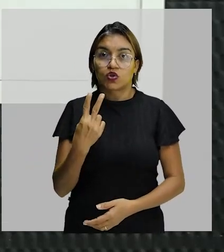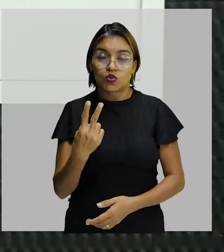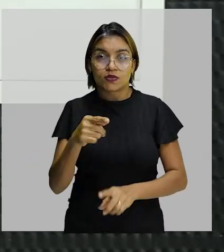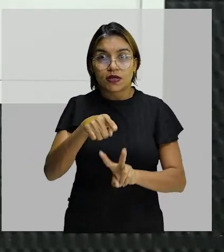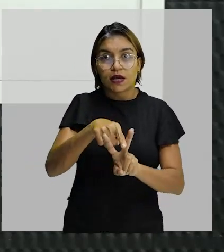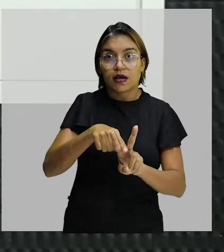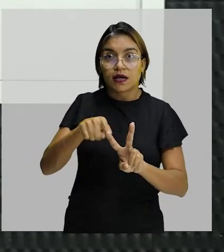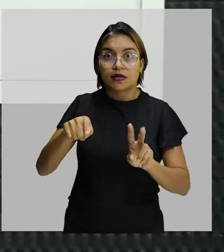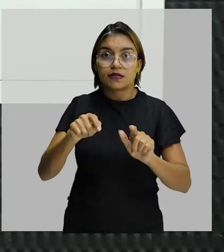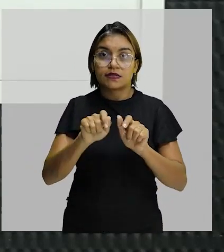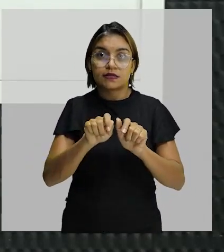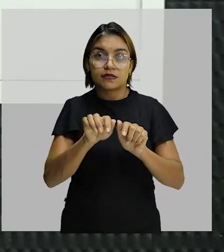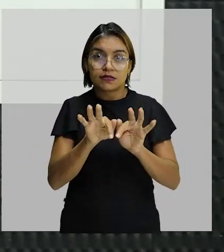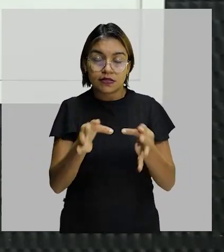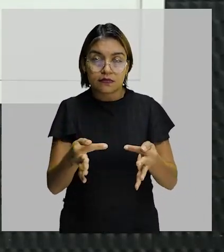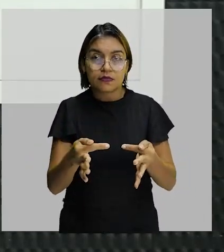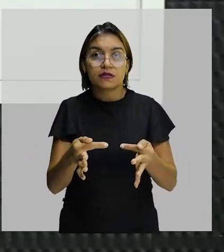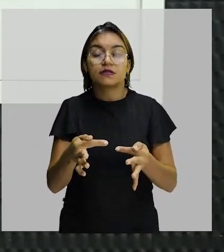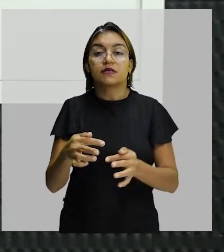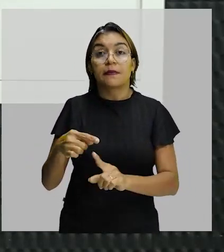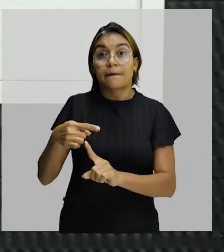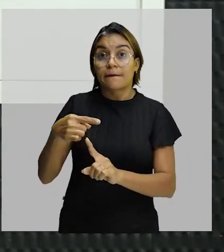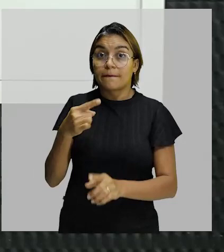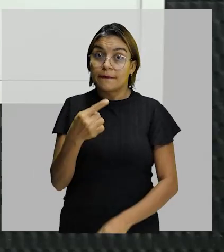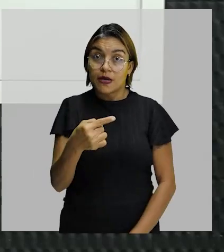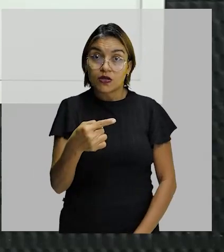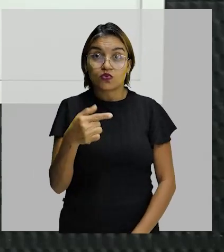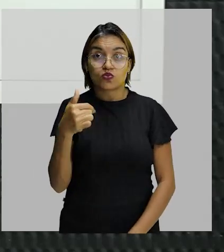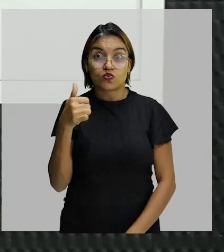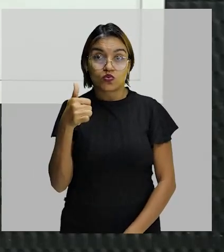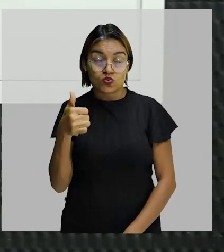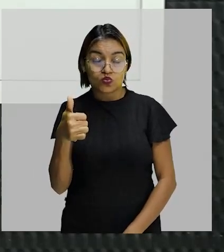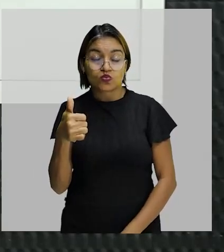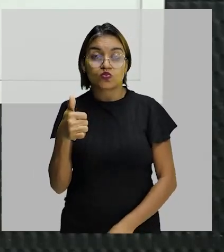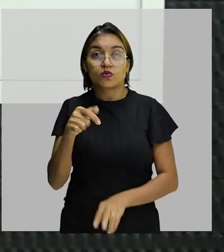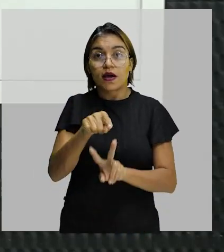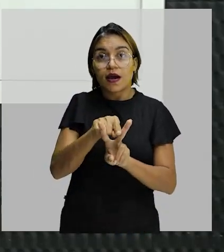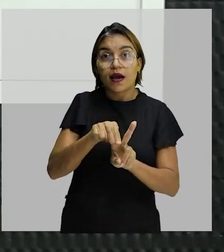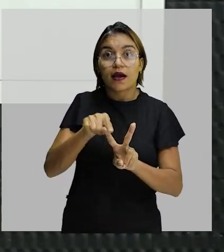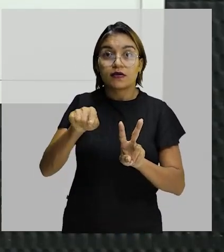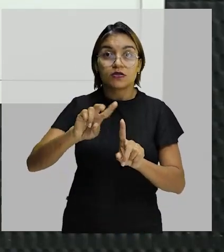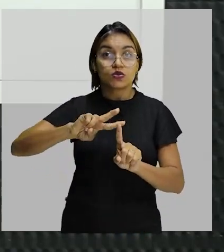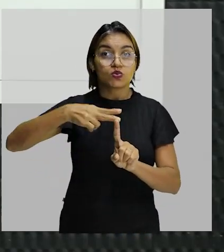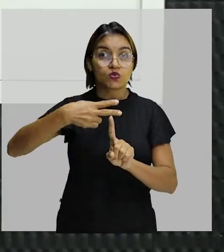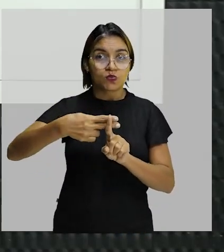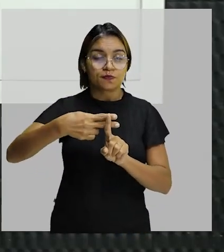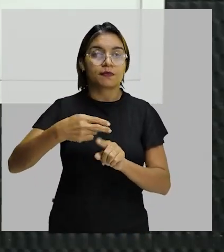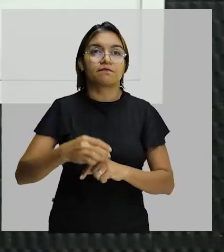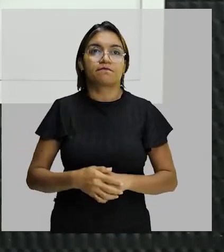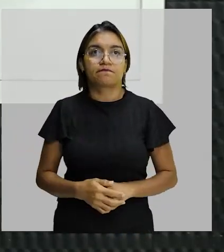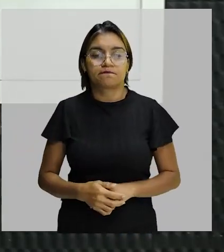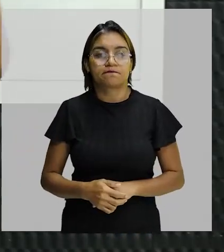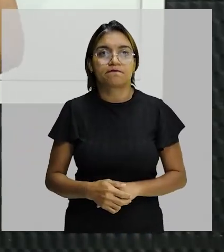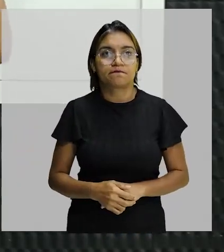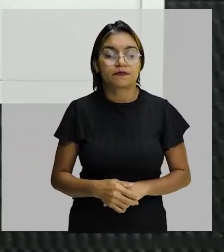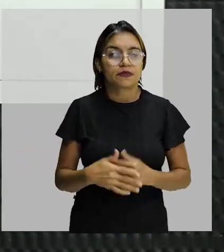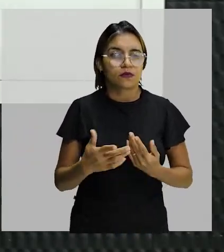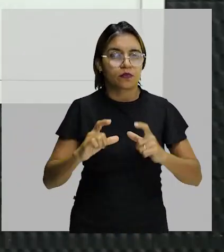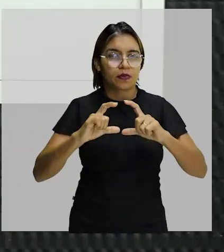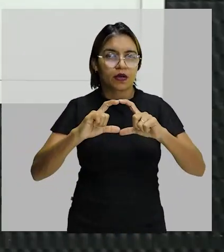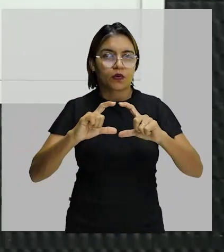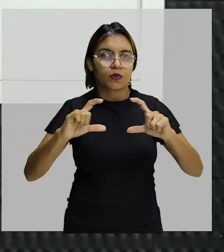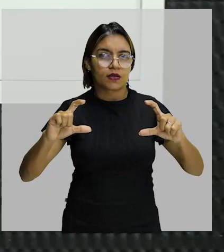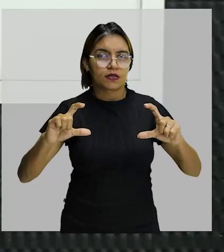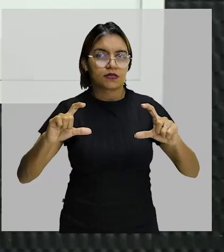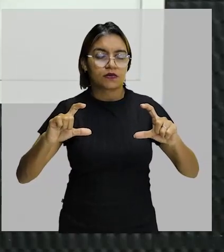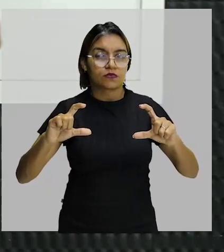1 como raiz dupla. Certo? Beleza, galera. Ele disse o seguinte, que a equação é uma